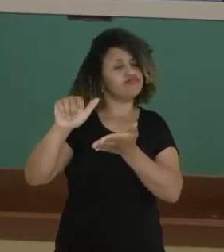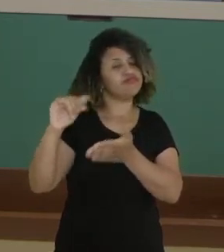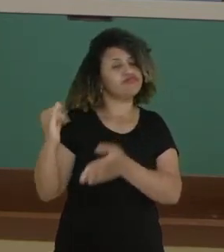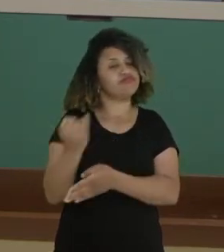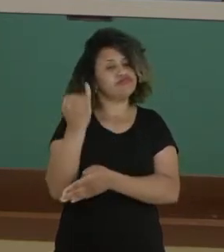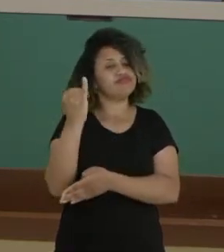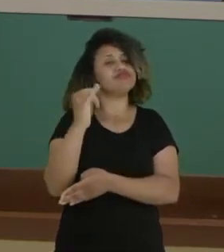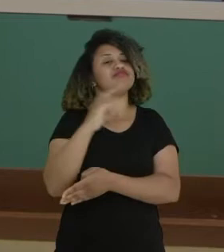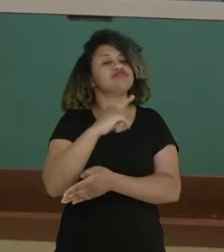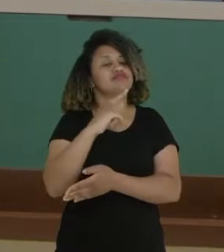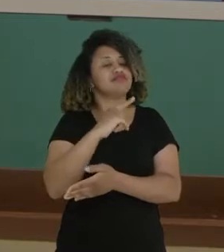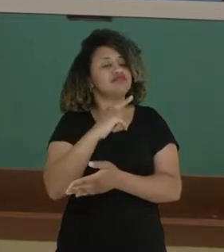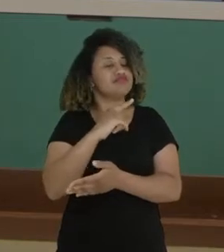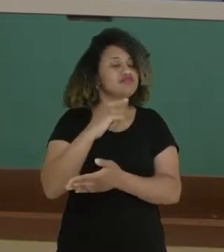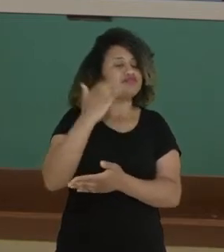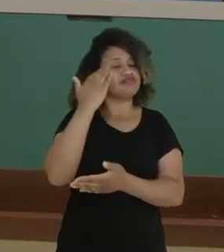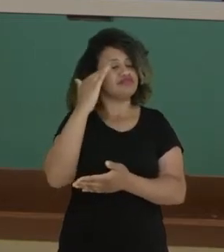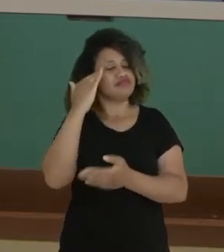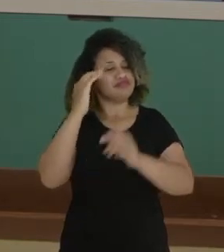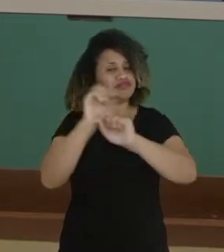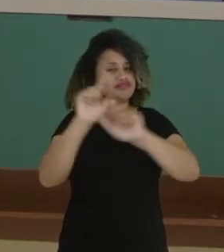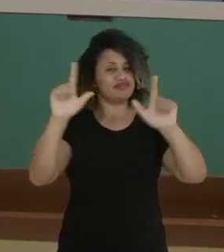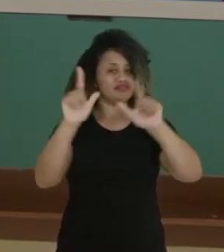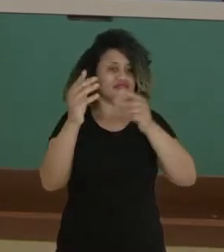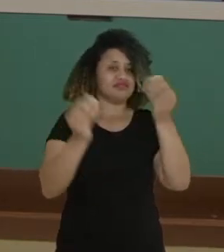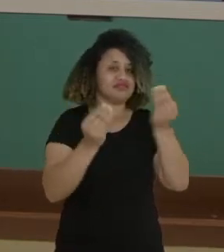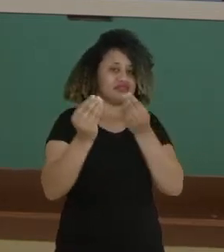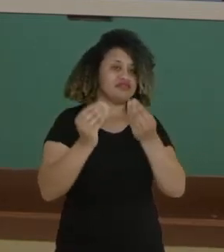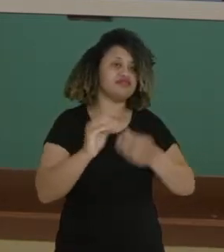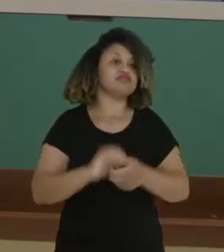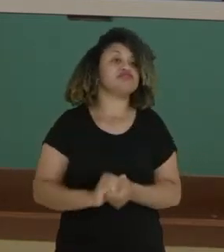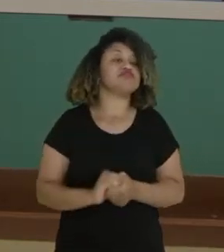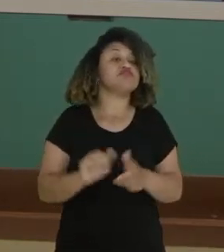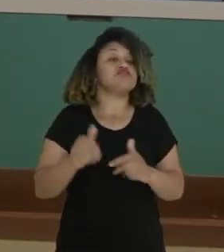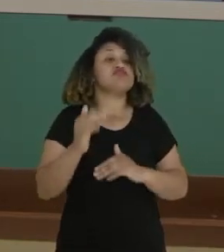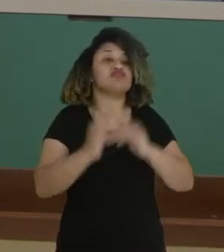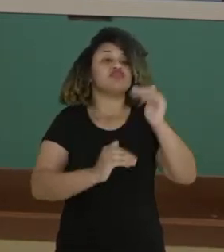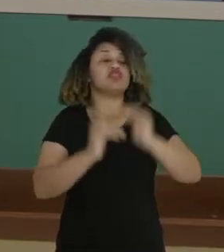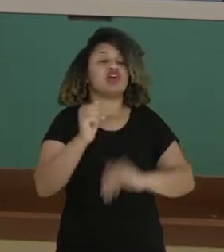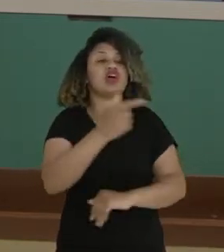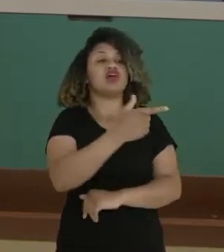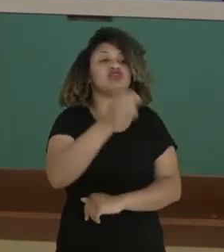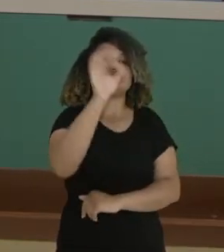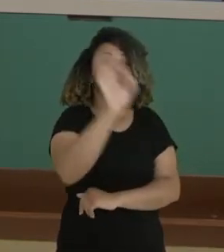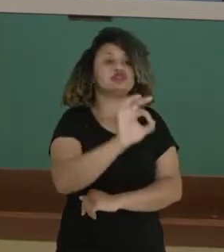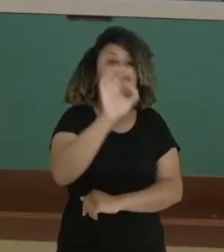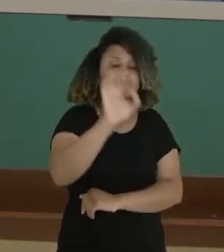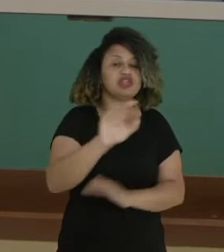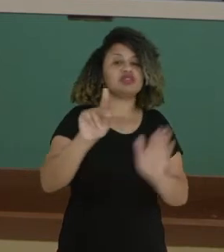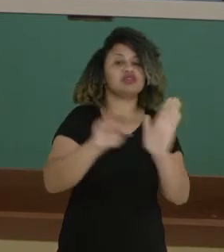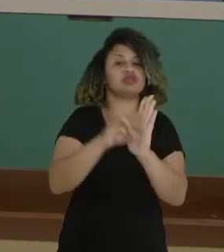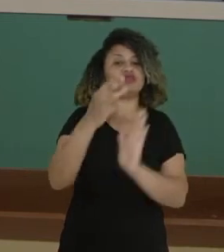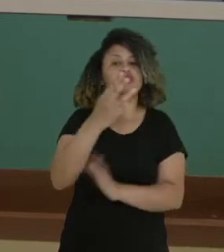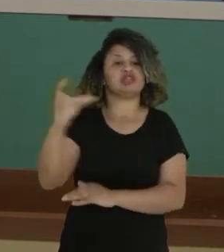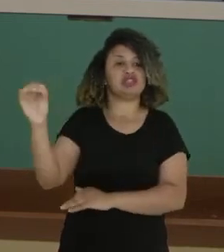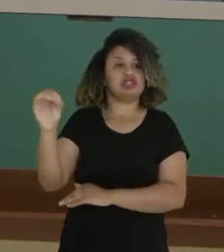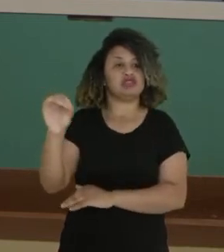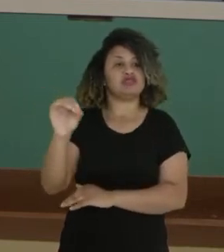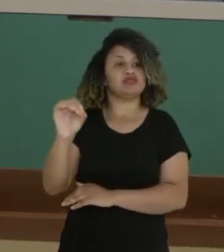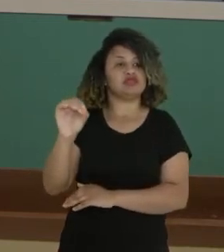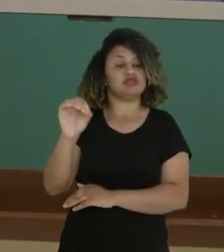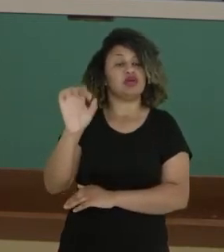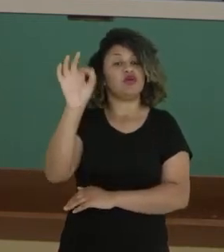ter essas noção, tá bom? Então, ó, na prática, 20% de 300. Porcentagem